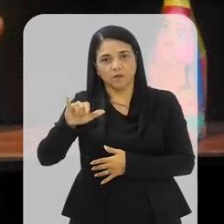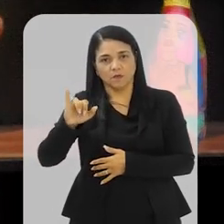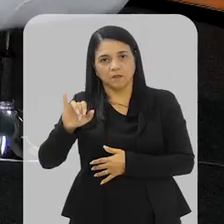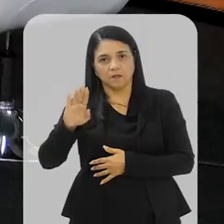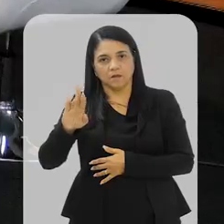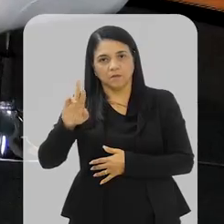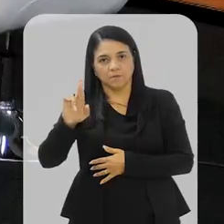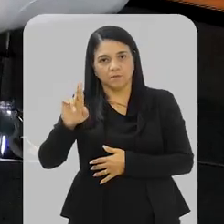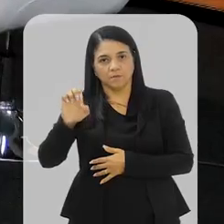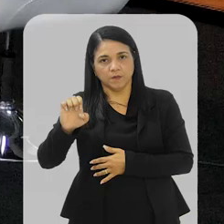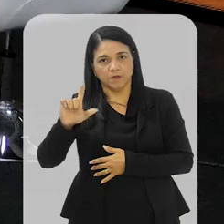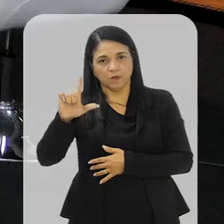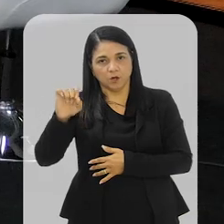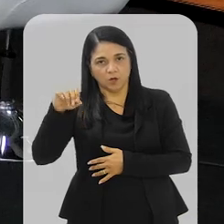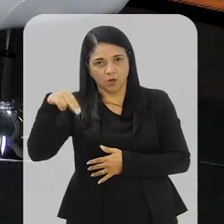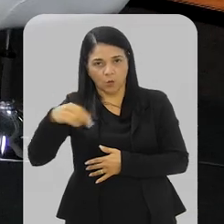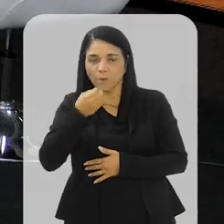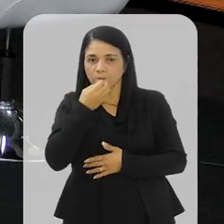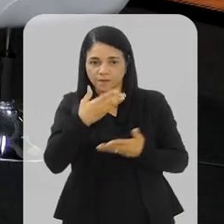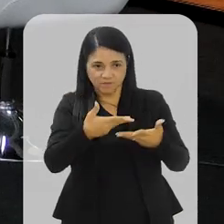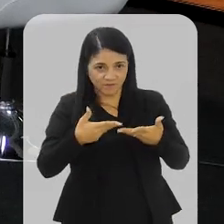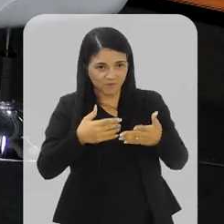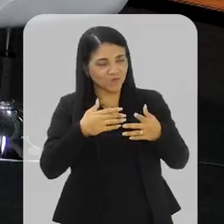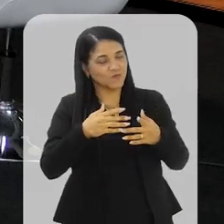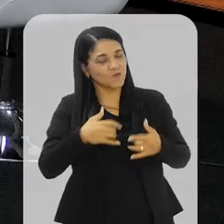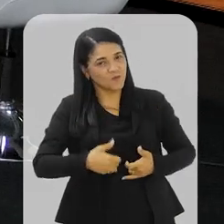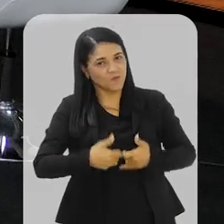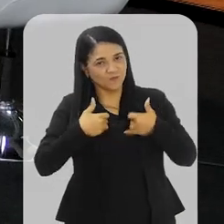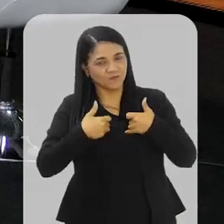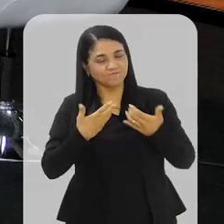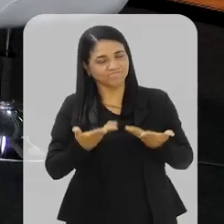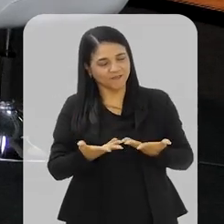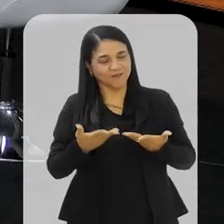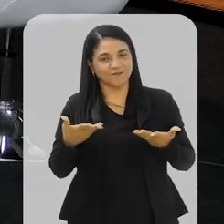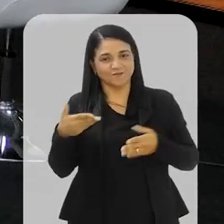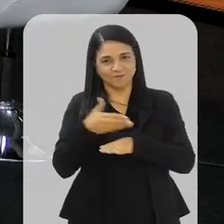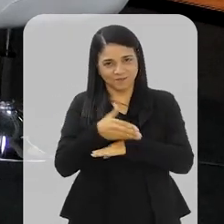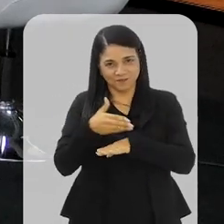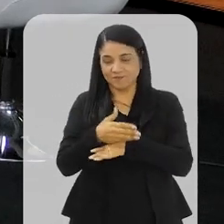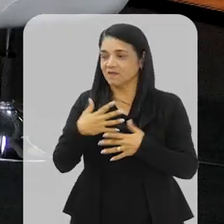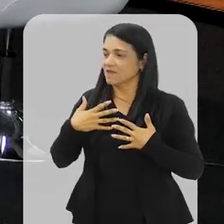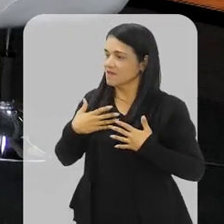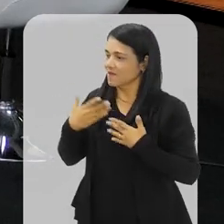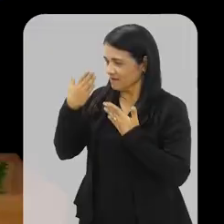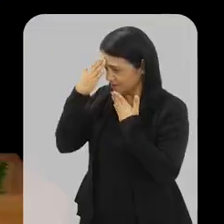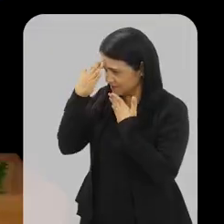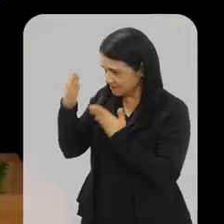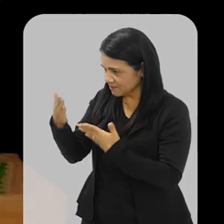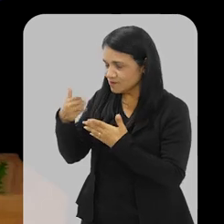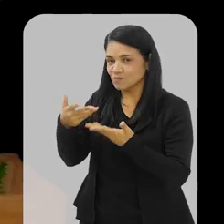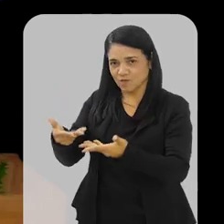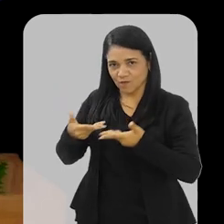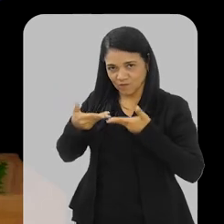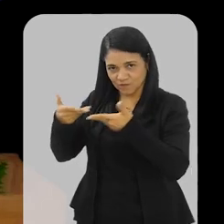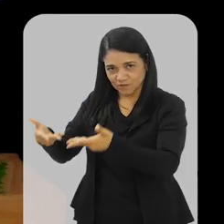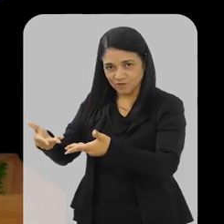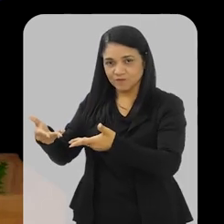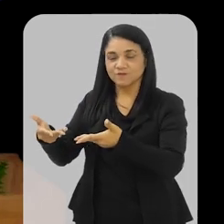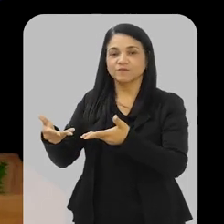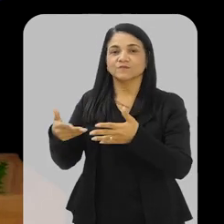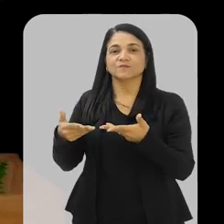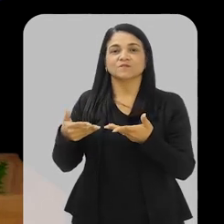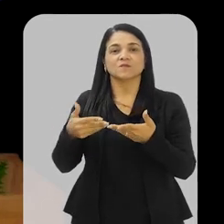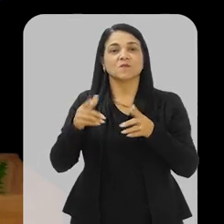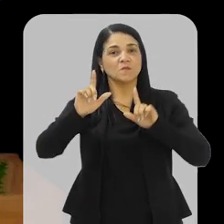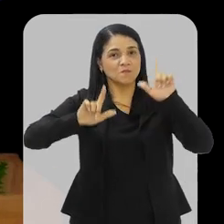bem-vinda É uma honra ter você aqui conosco prazer é todo nosso Eu que agradeço o convite e vai ser